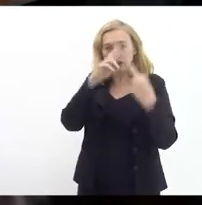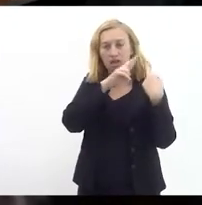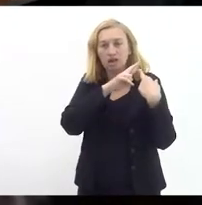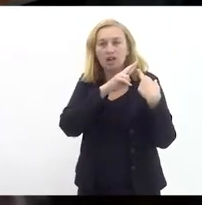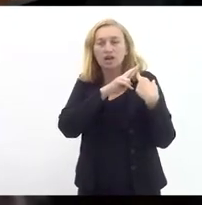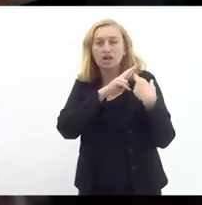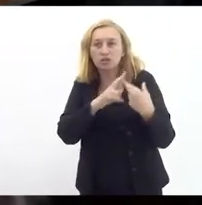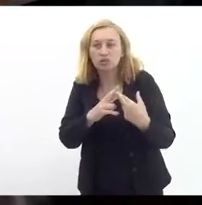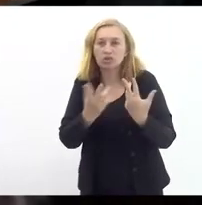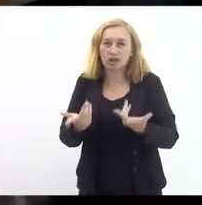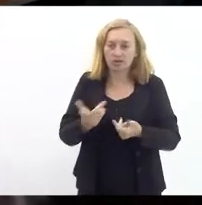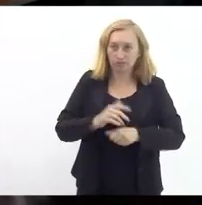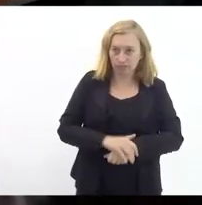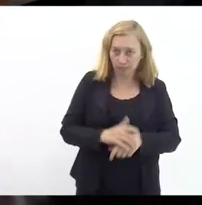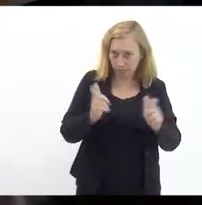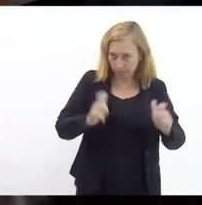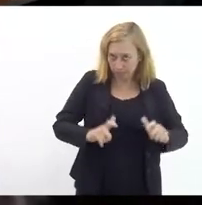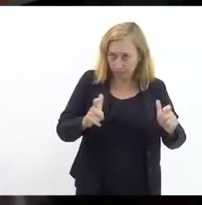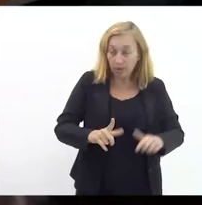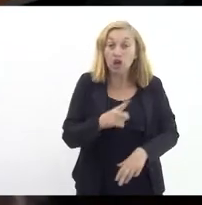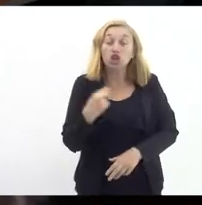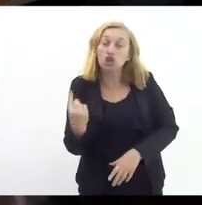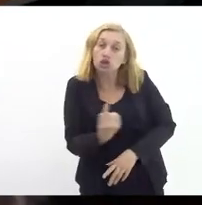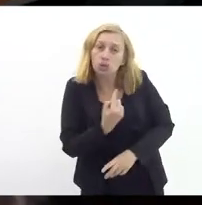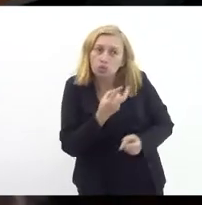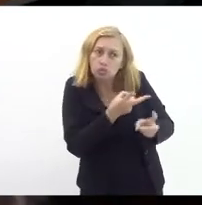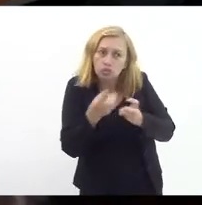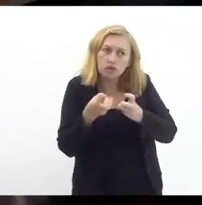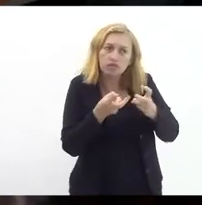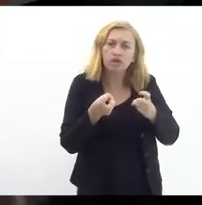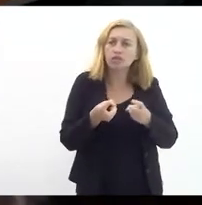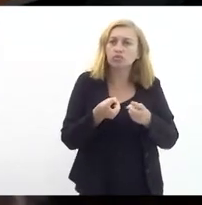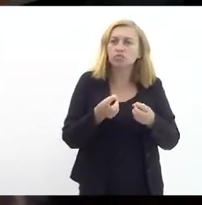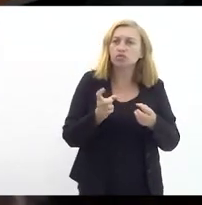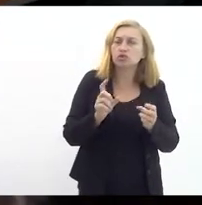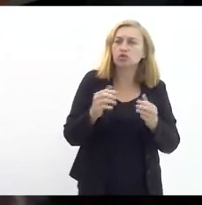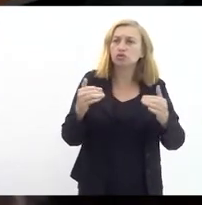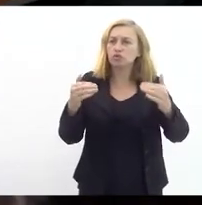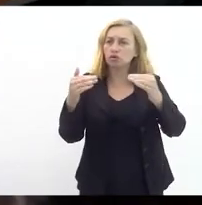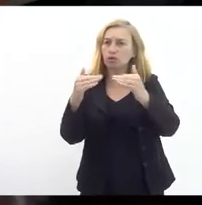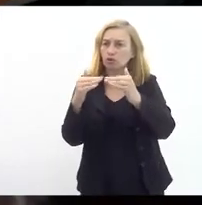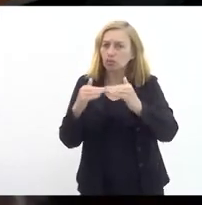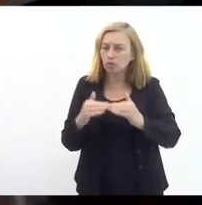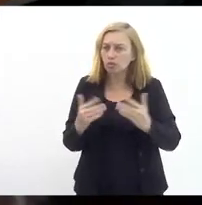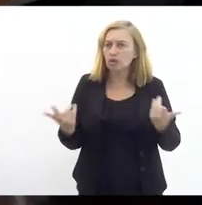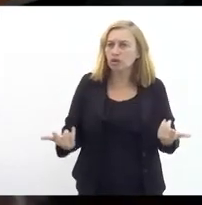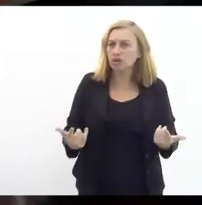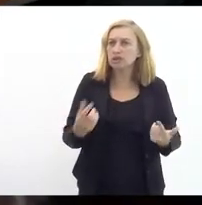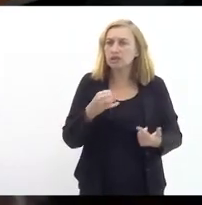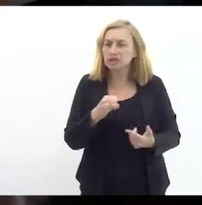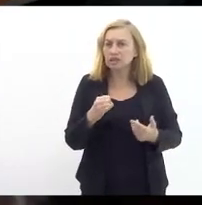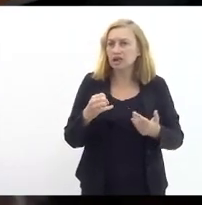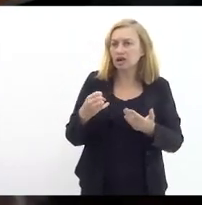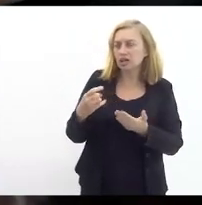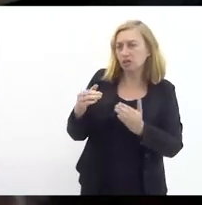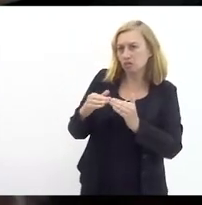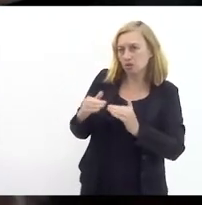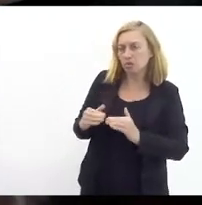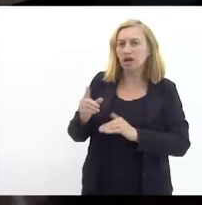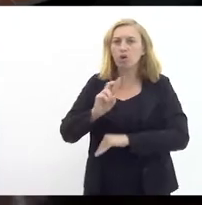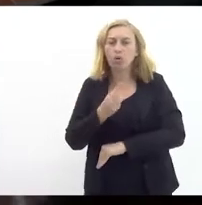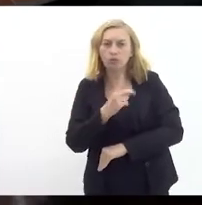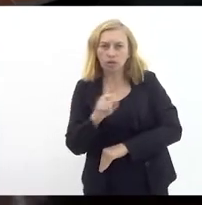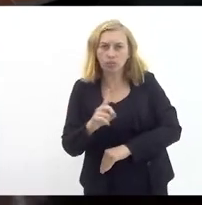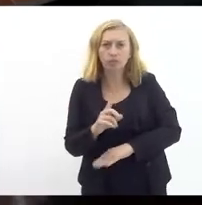Estado. E nós conferimos de acordo com o que foi estabelecido, se isso está de acordo. Então,